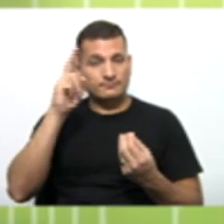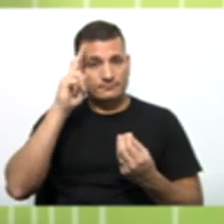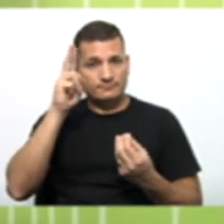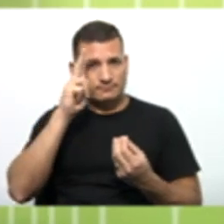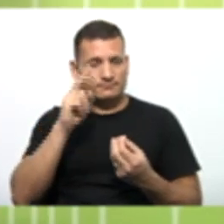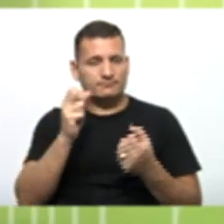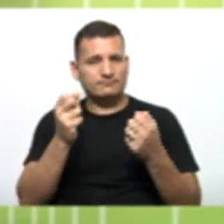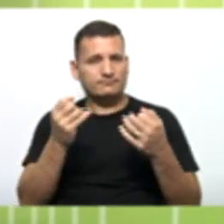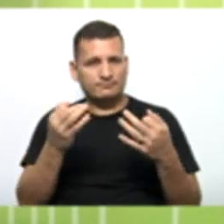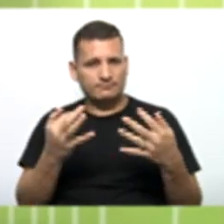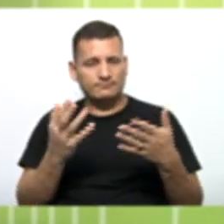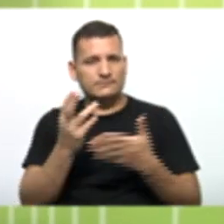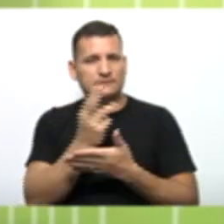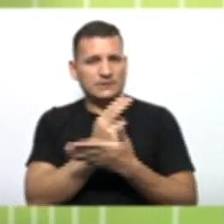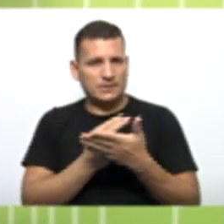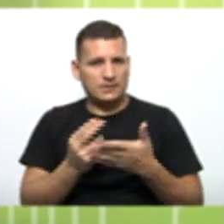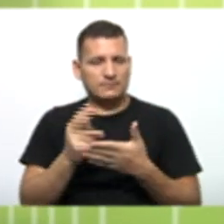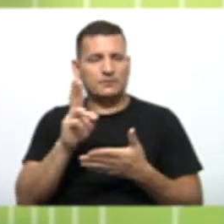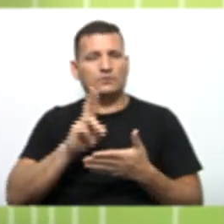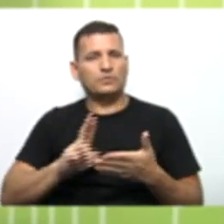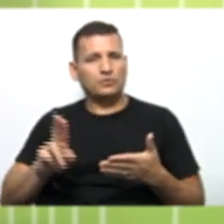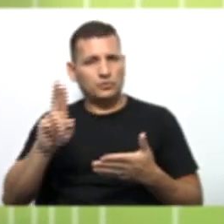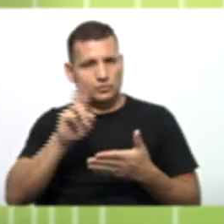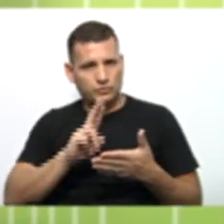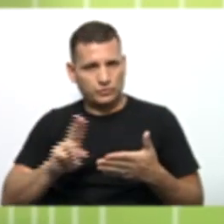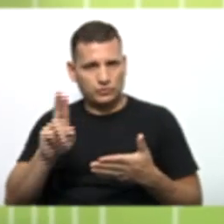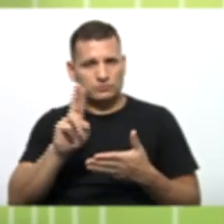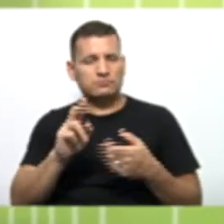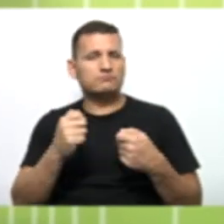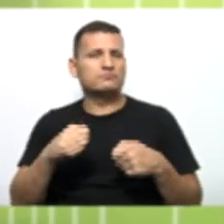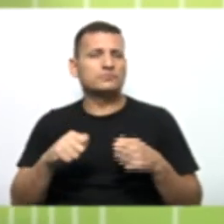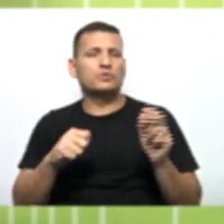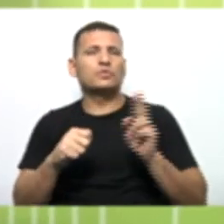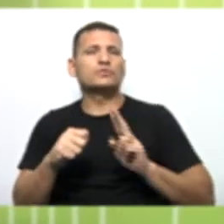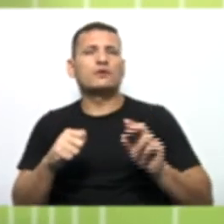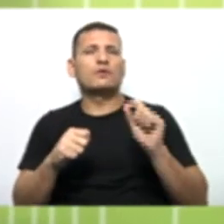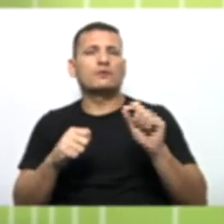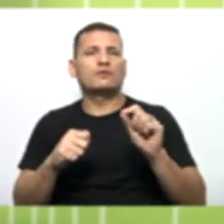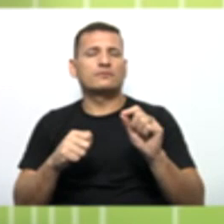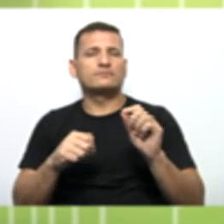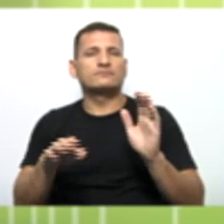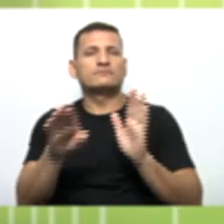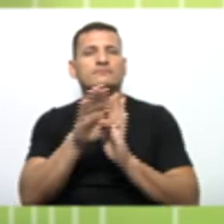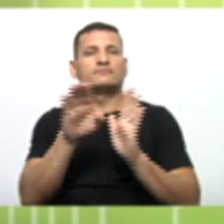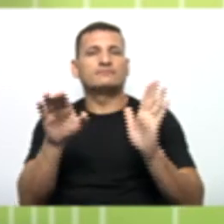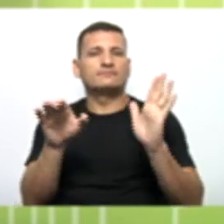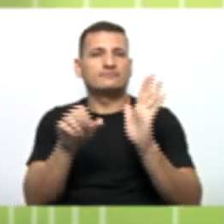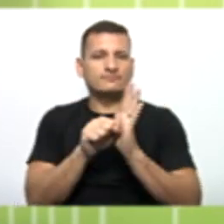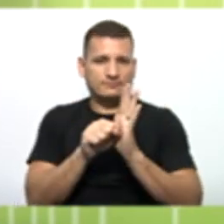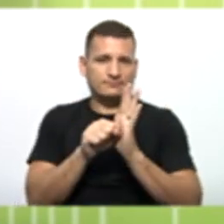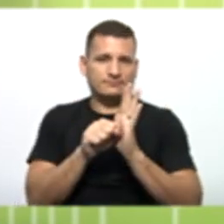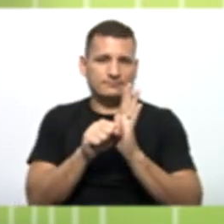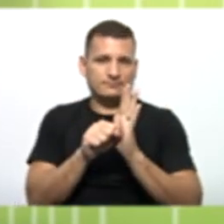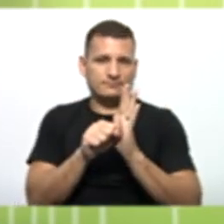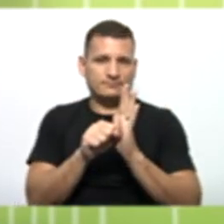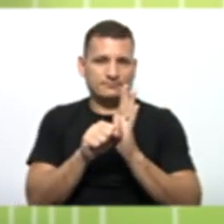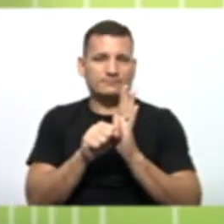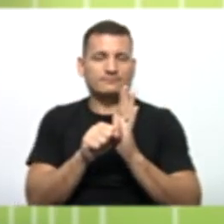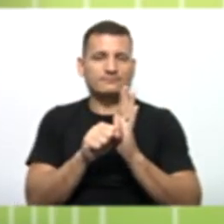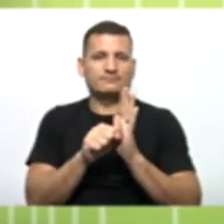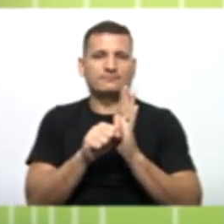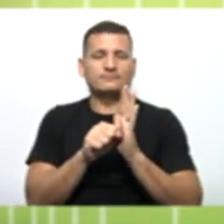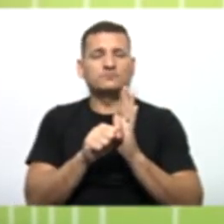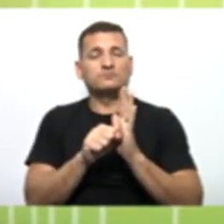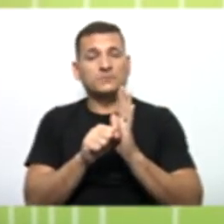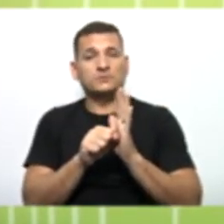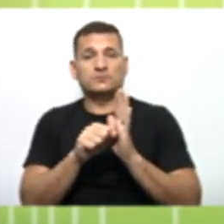o diagrama de caso de uso, a gente precisou utilizar símbolos, certo? Simbologia. E essa simbologia tem